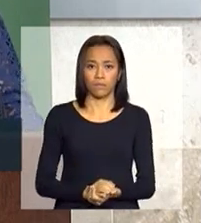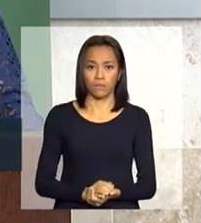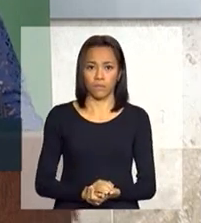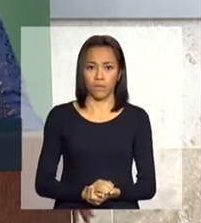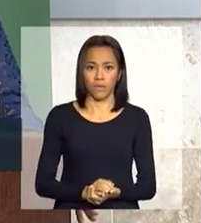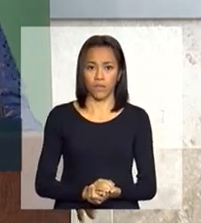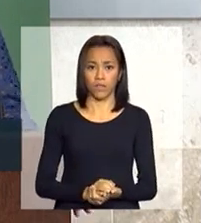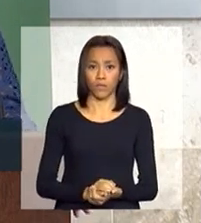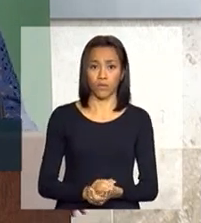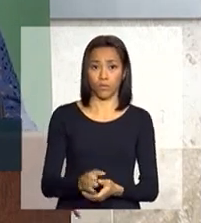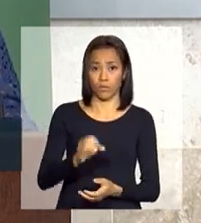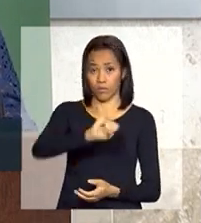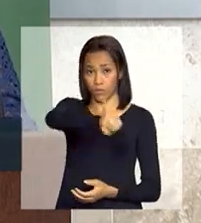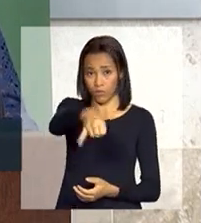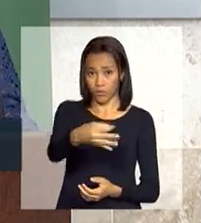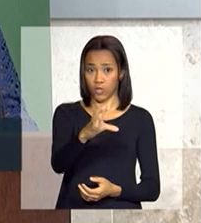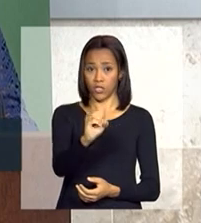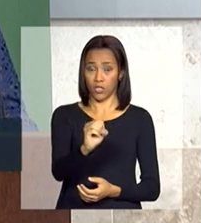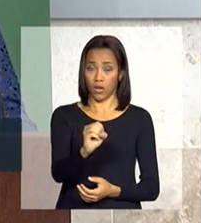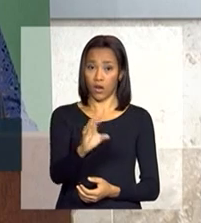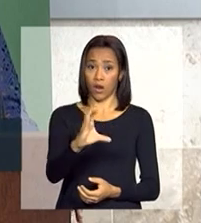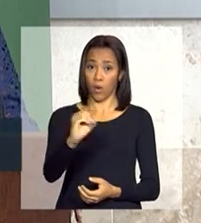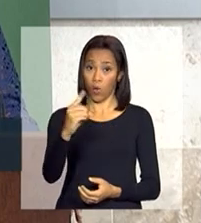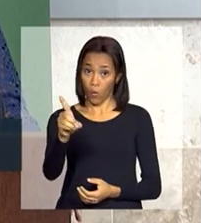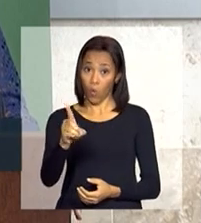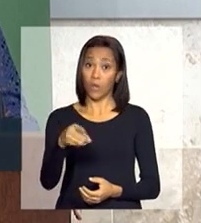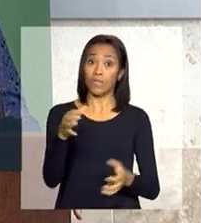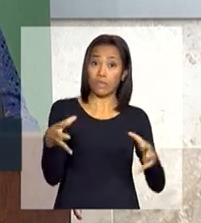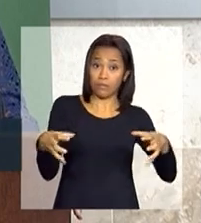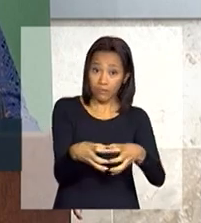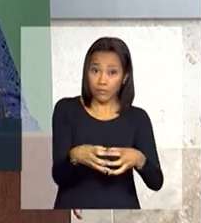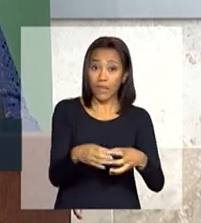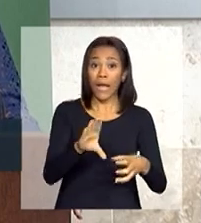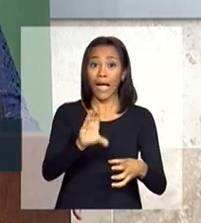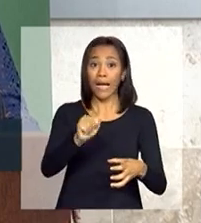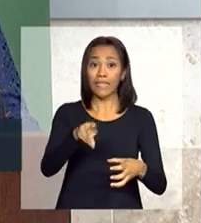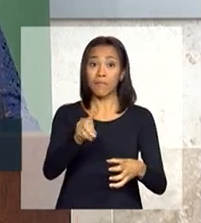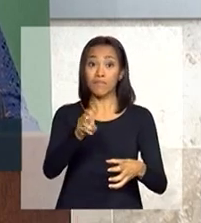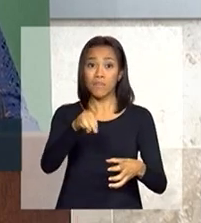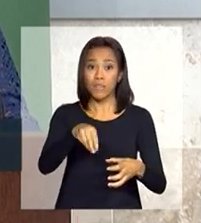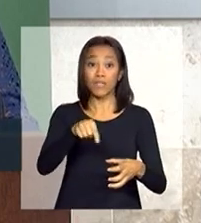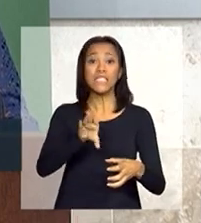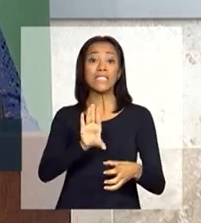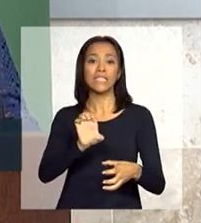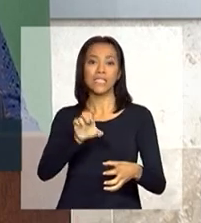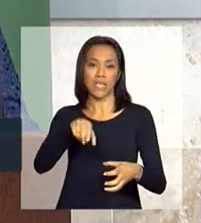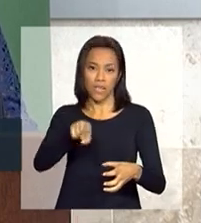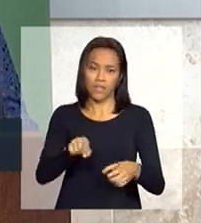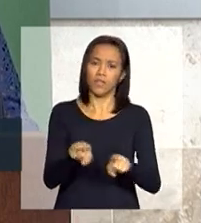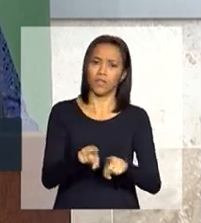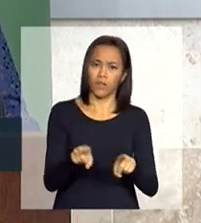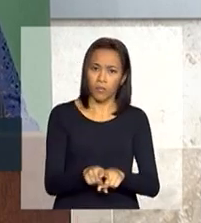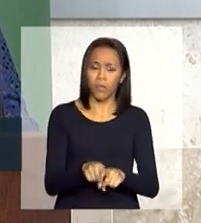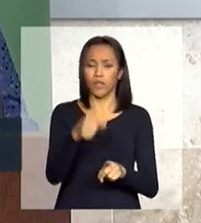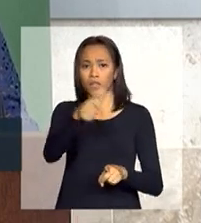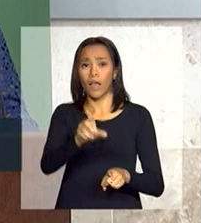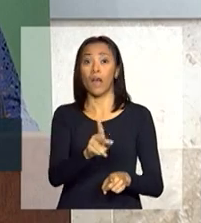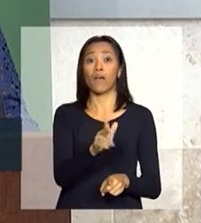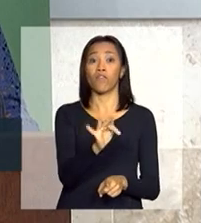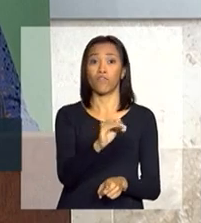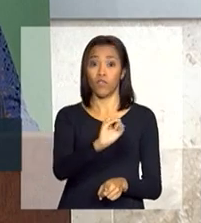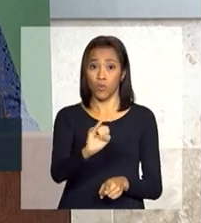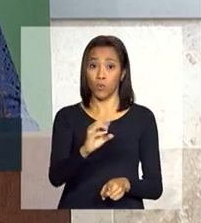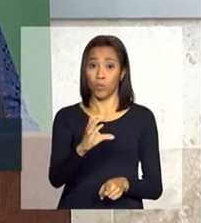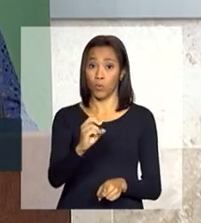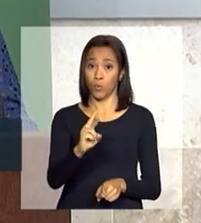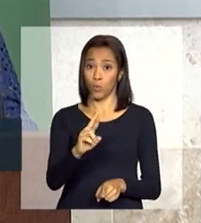do Jacó Palles, da Academia Brasileira de Ciência, do Luiz Edelbrando Pereira da Silva, da Fiocruz, e